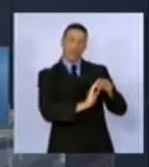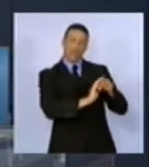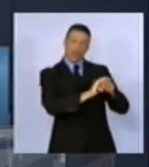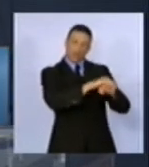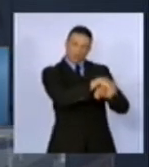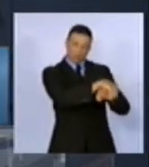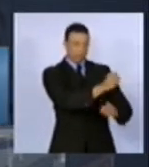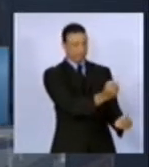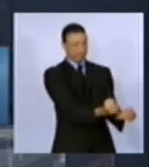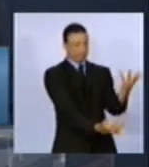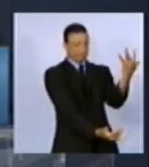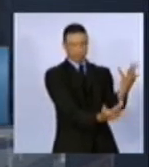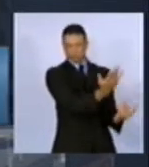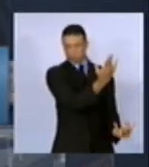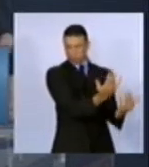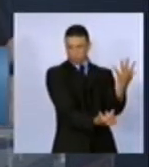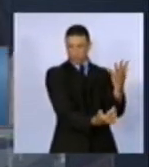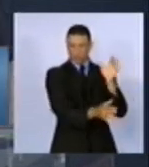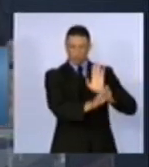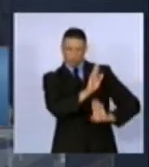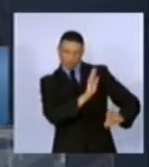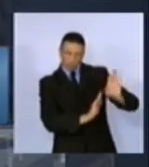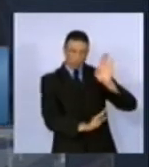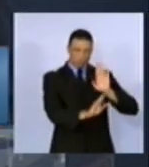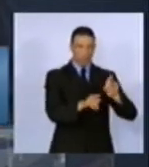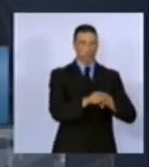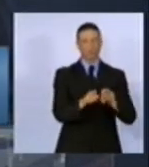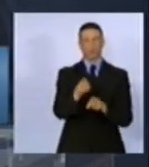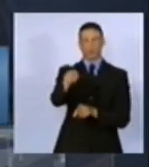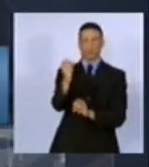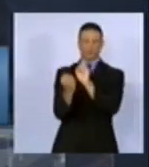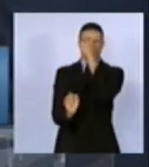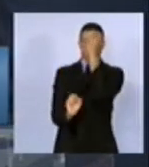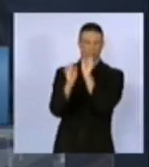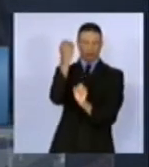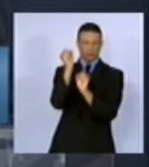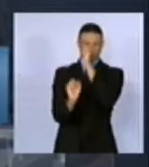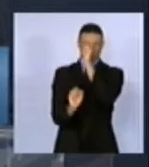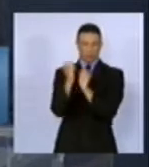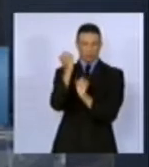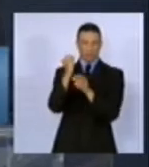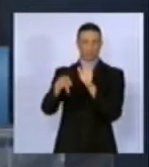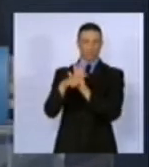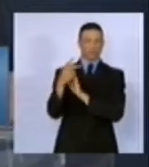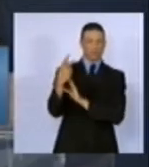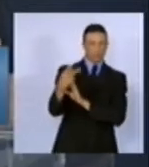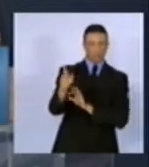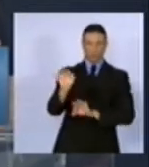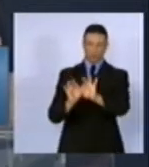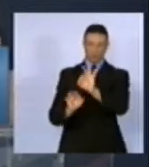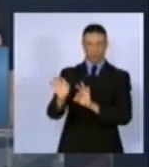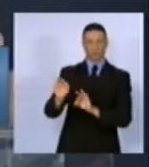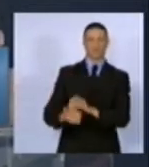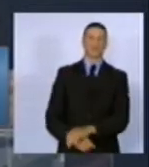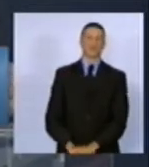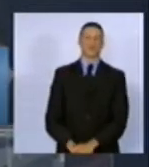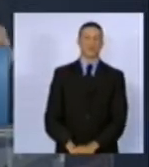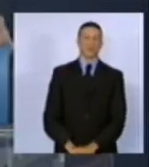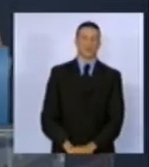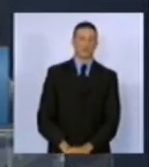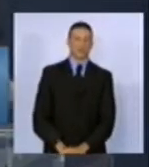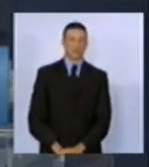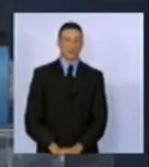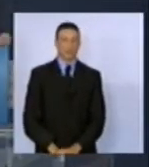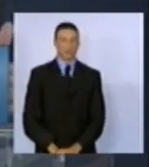tem todo esse procedimento esse cuidado que as usinas e os fornecedores de cana prático na região e os percentuais